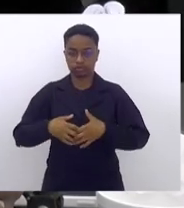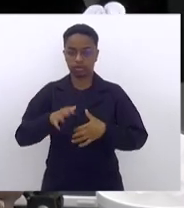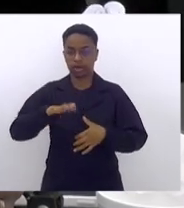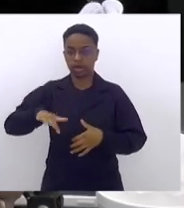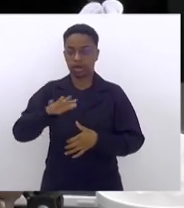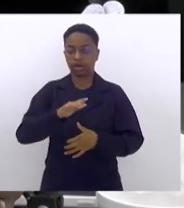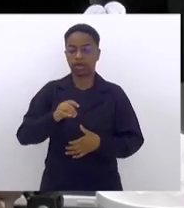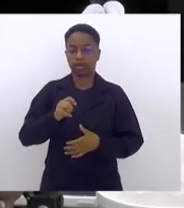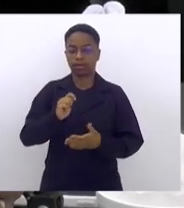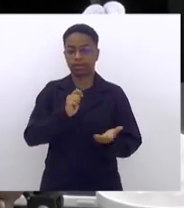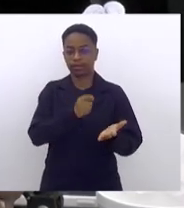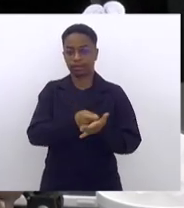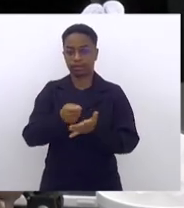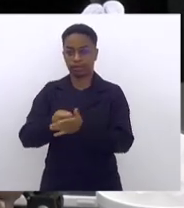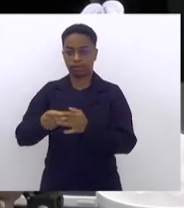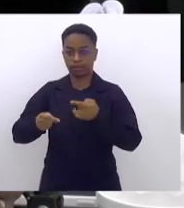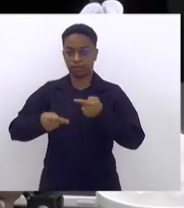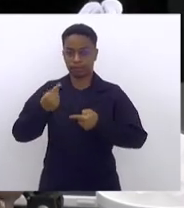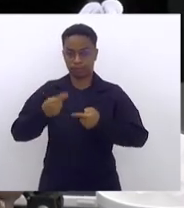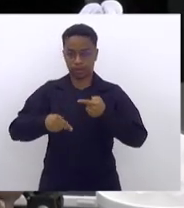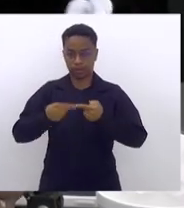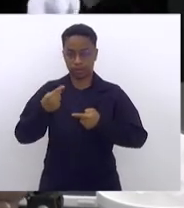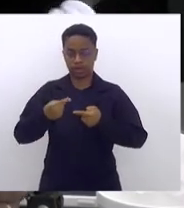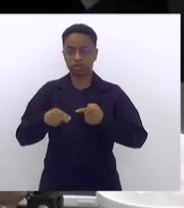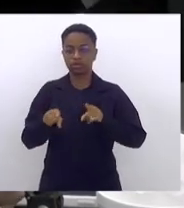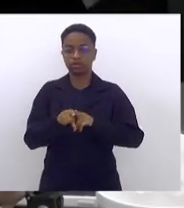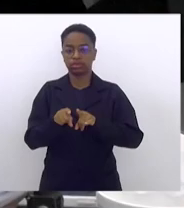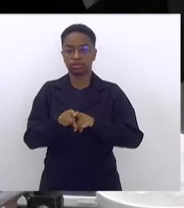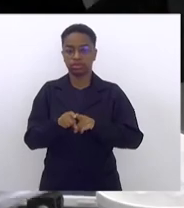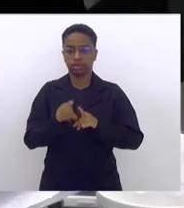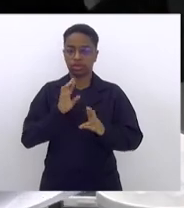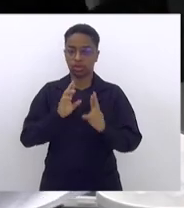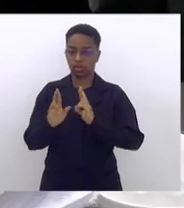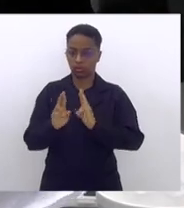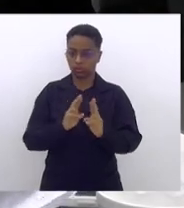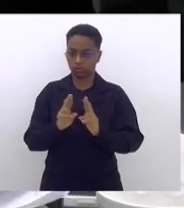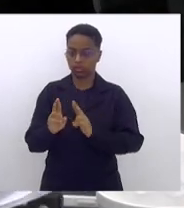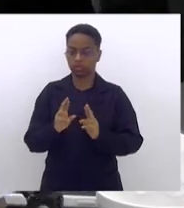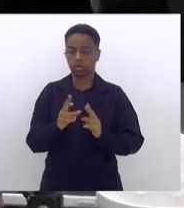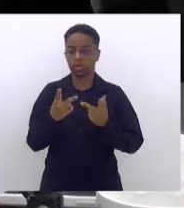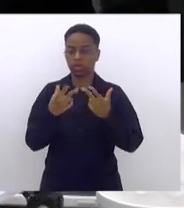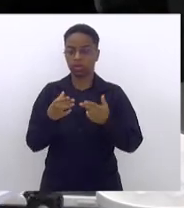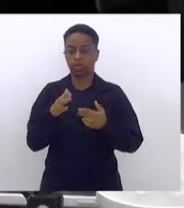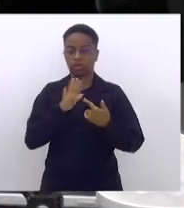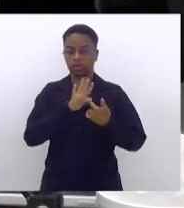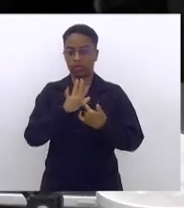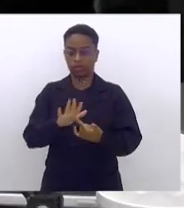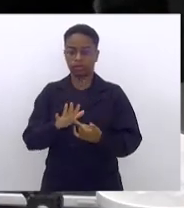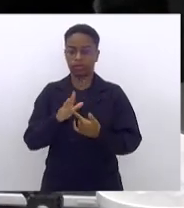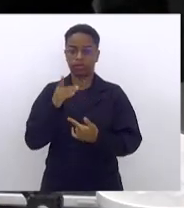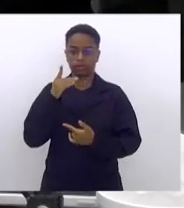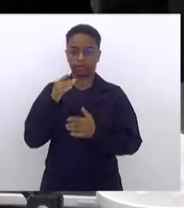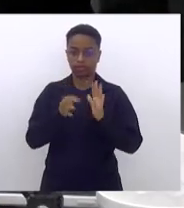cobrança nas praças de pedágio das rodovias estaduais, na forma em que menciona, para parecer, deputado Guilherme Delaroli.